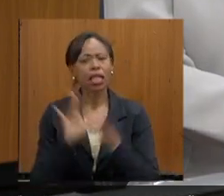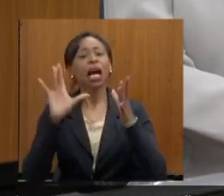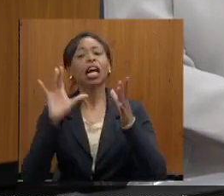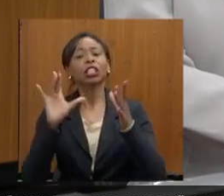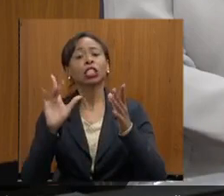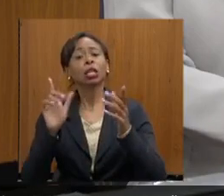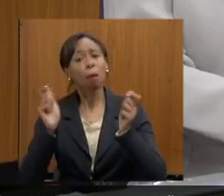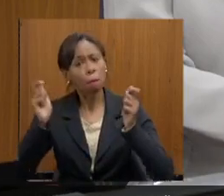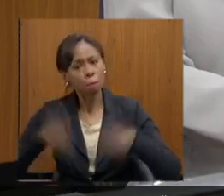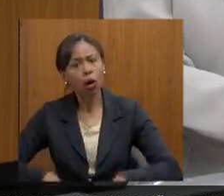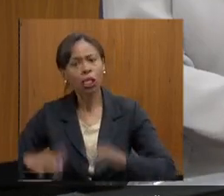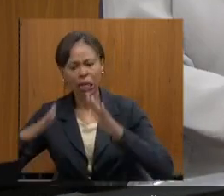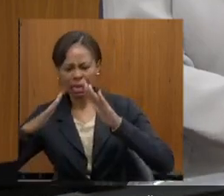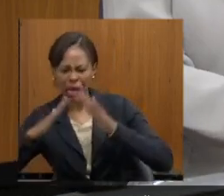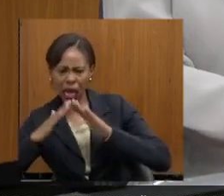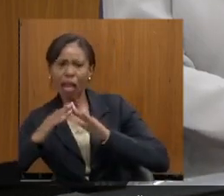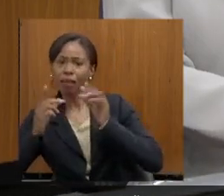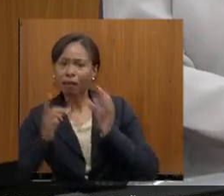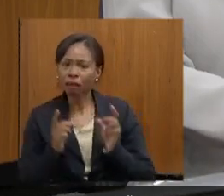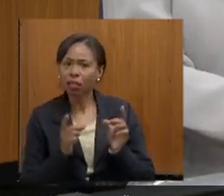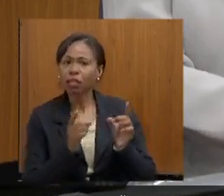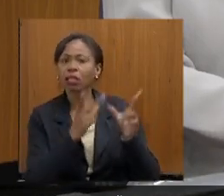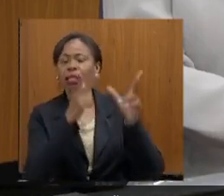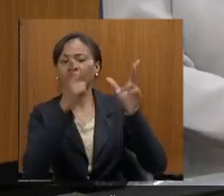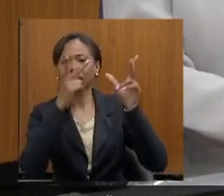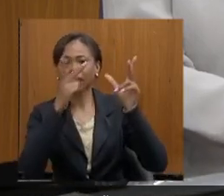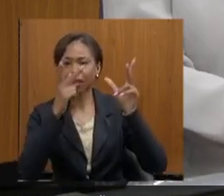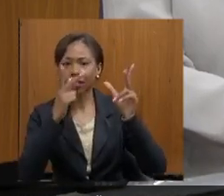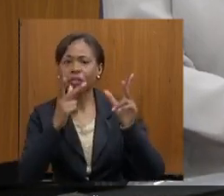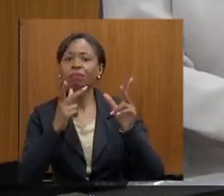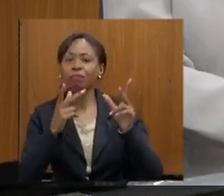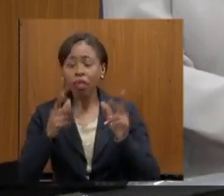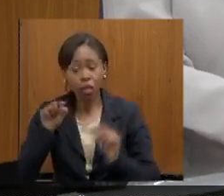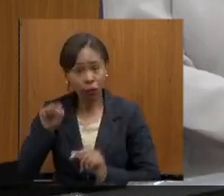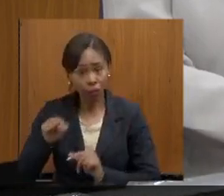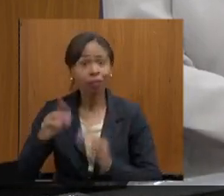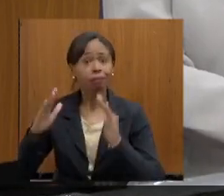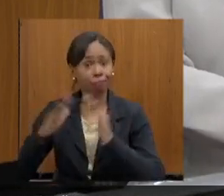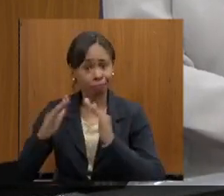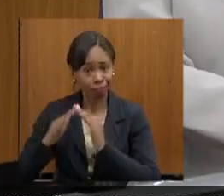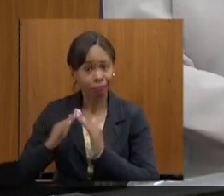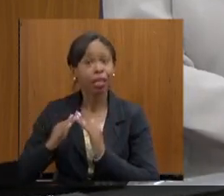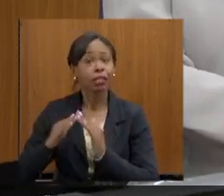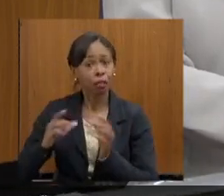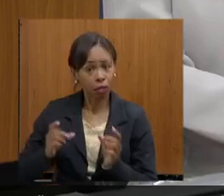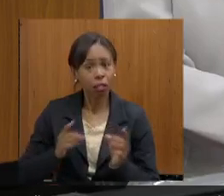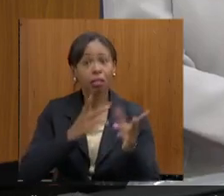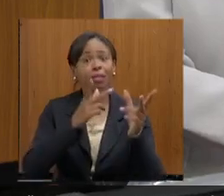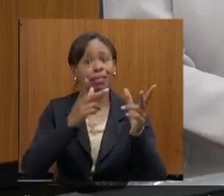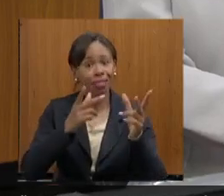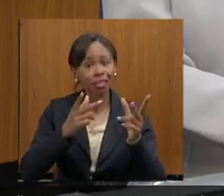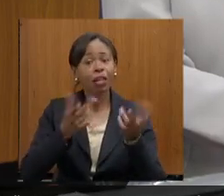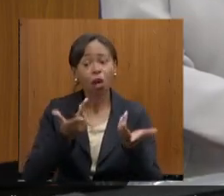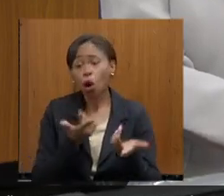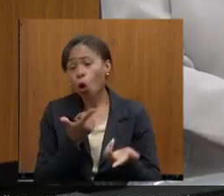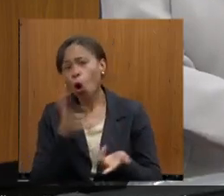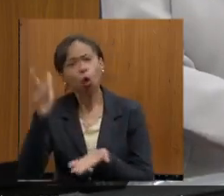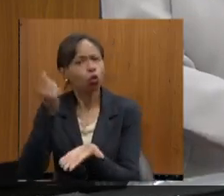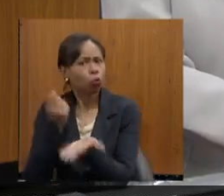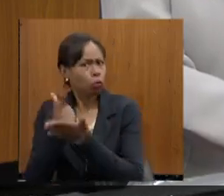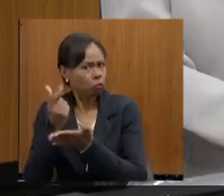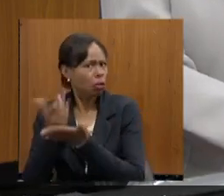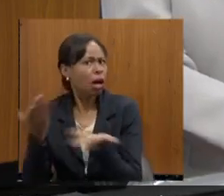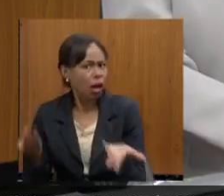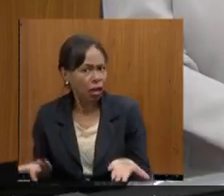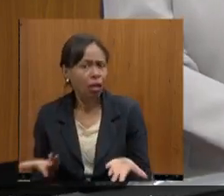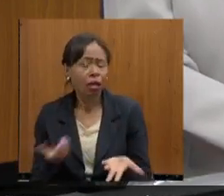vender aquele móvel para quem queira investir e com o dinheiro dessa venda poder comprar outro imóvel abrir um negócio da educação